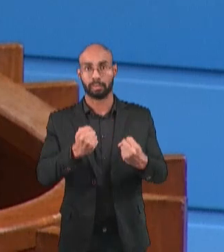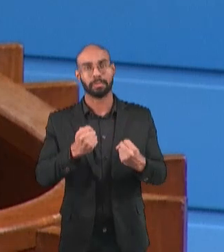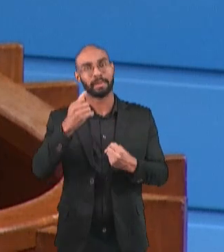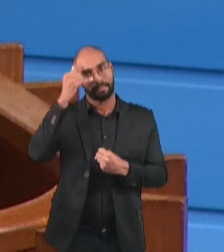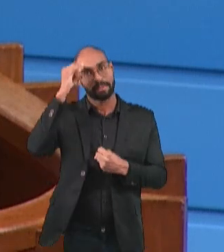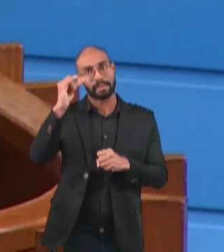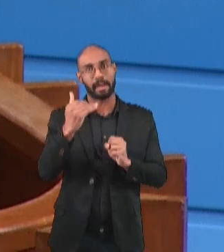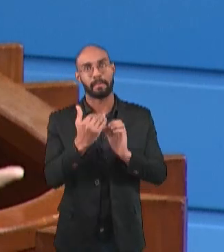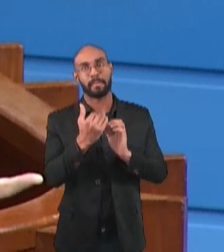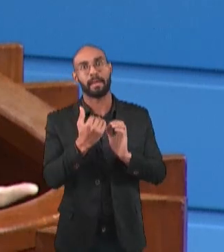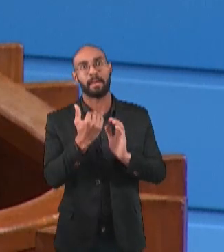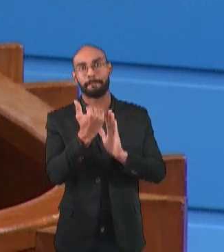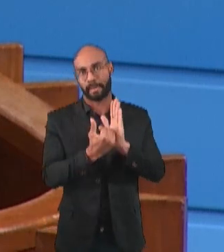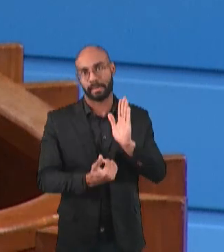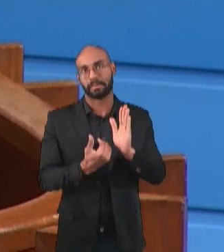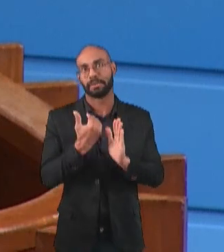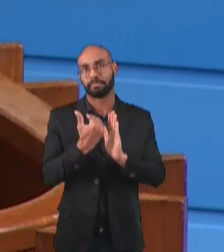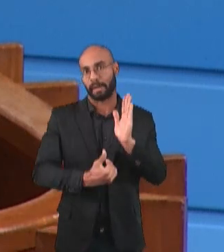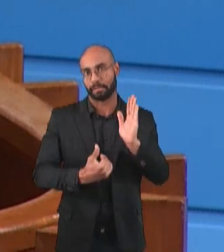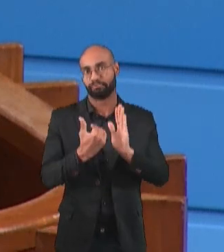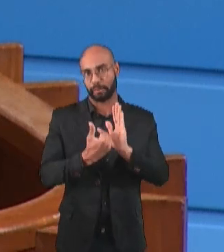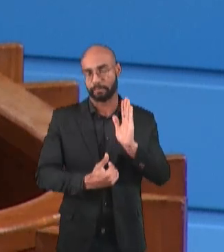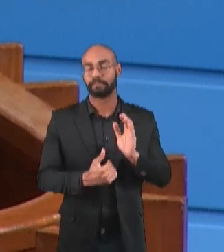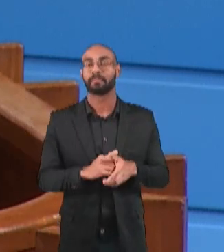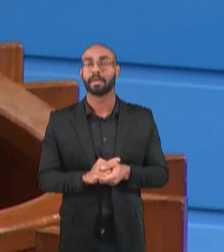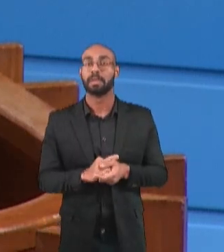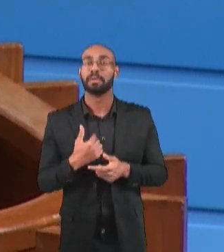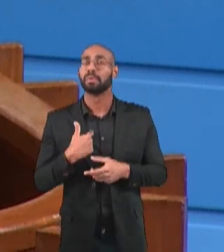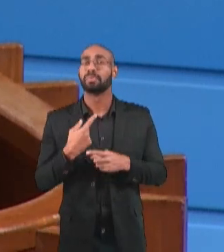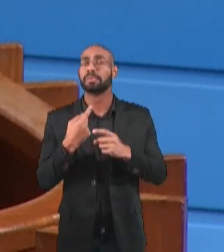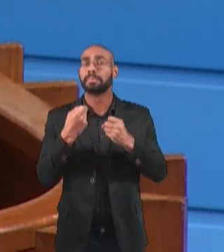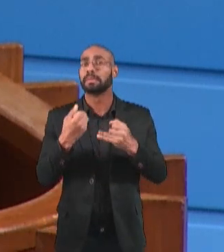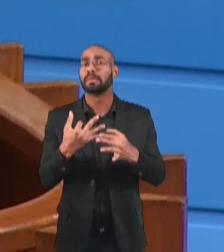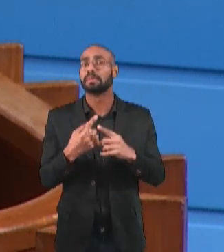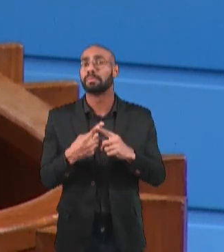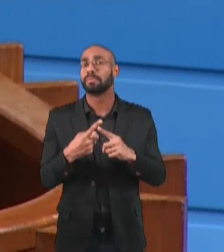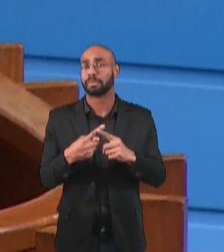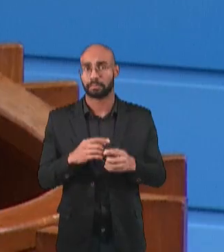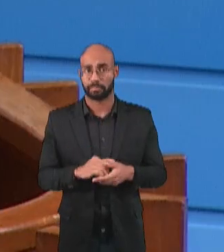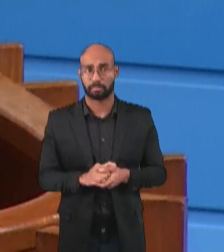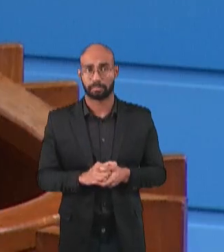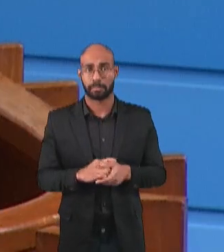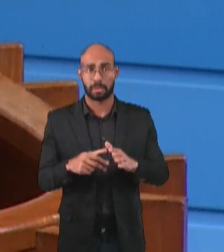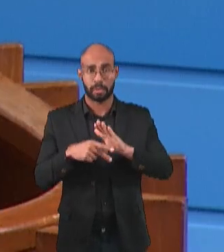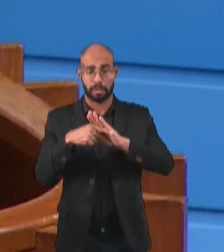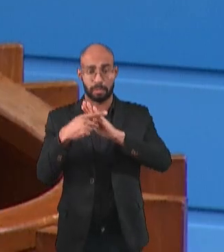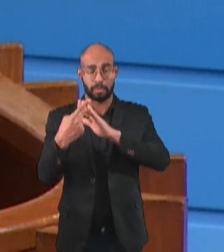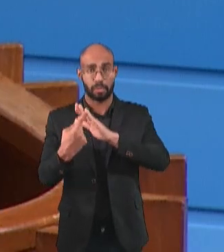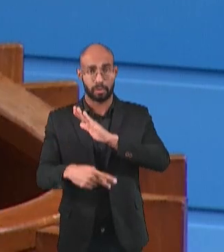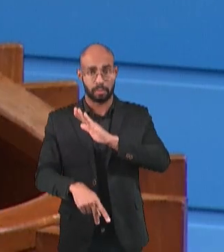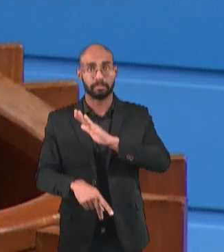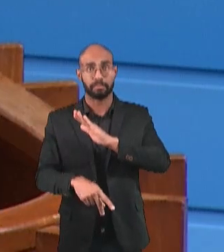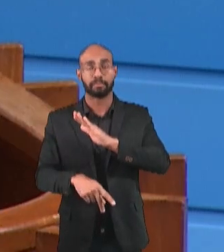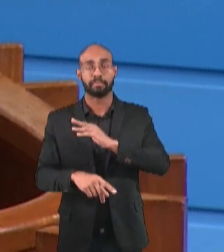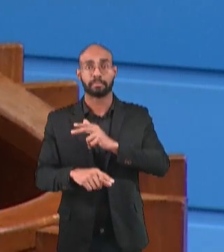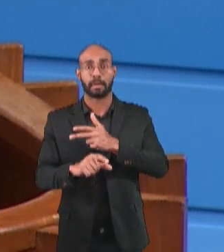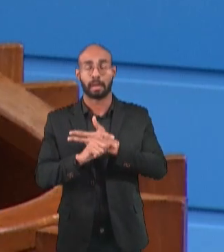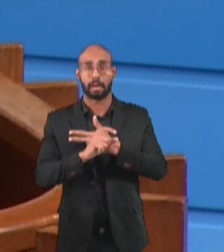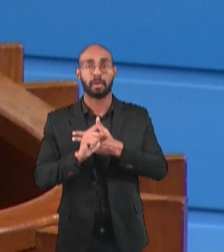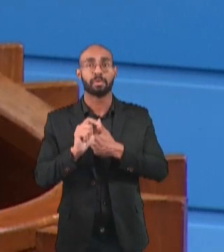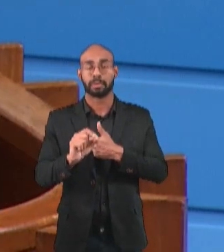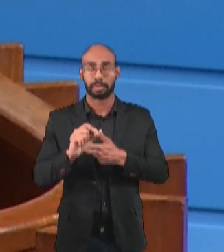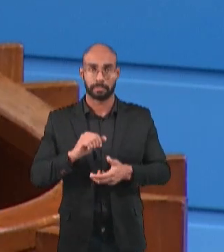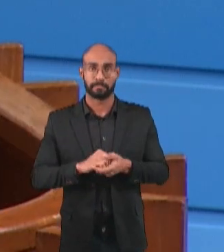a queda já reconhecer a queda. E digo isso porque essa casa passou um